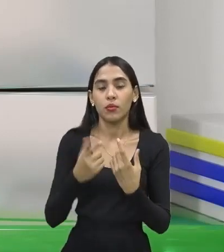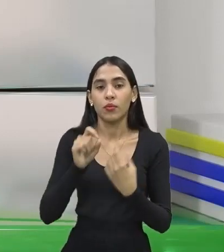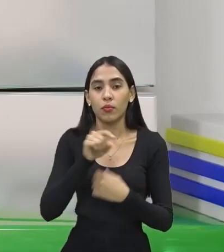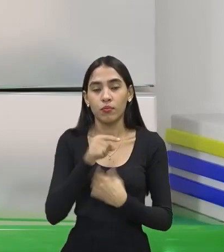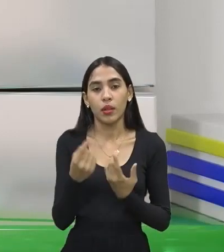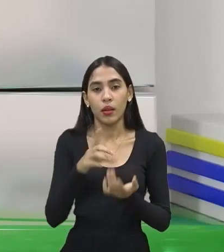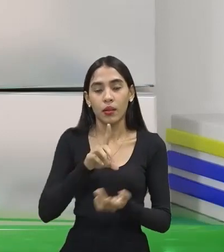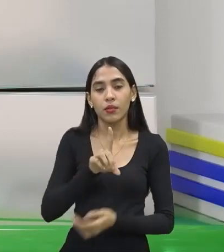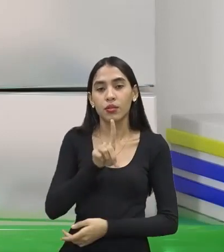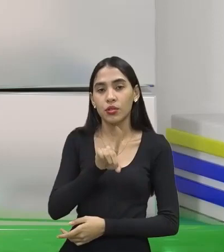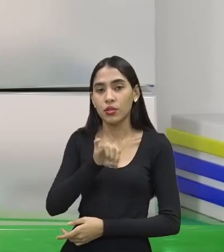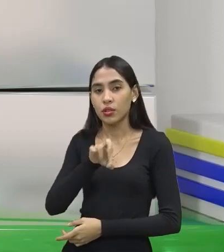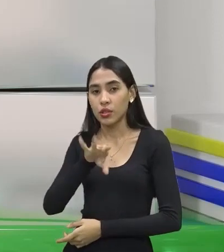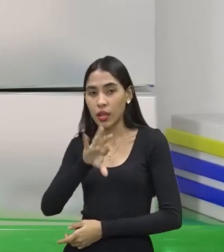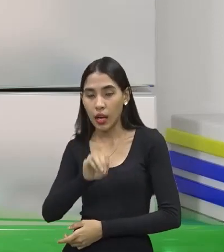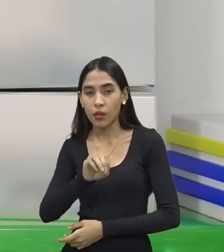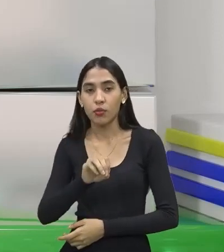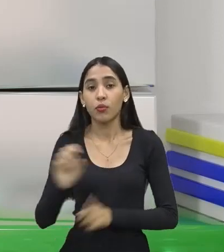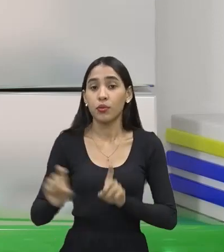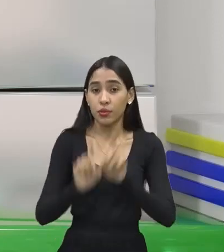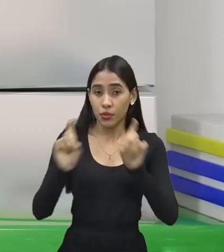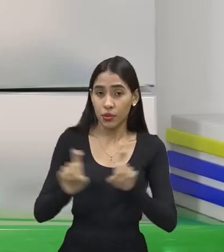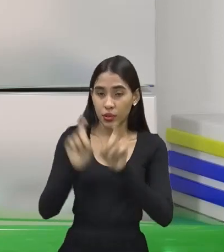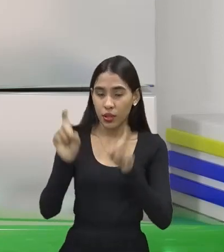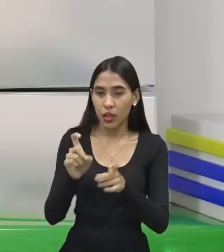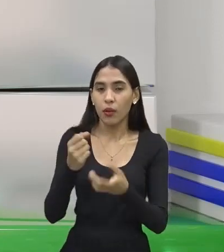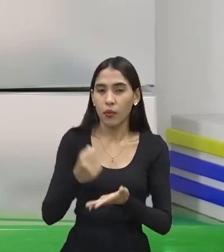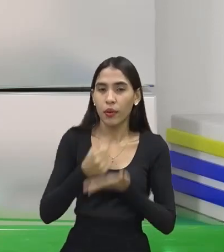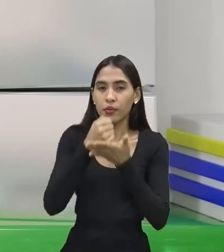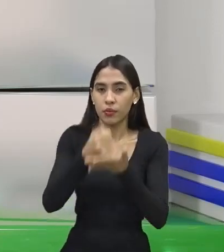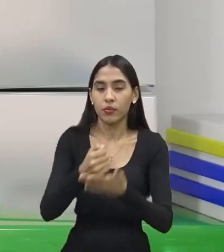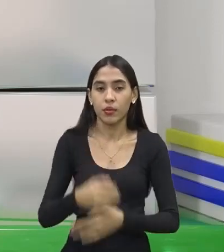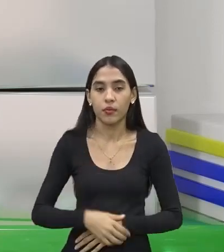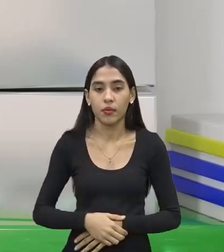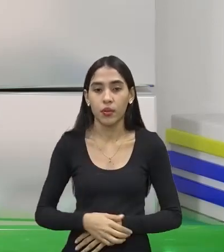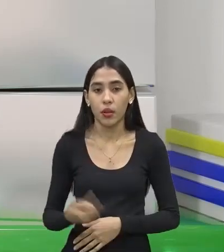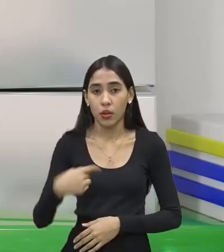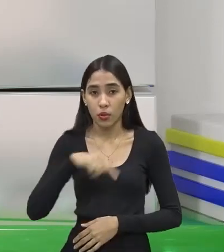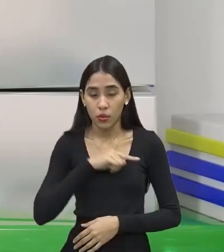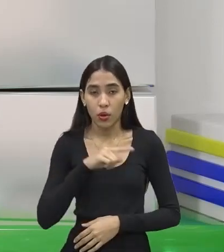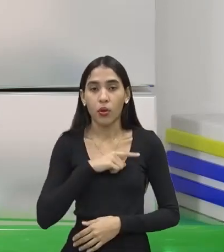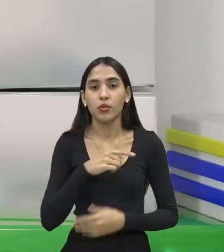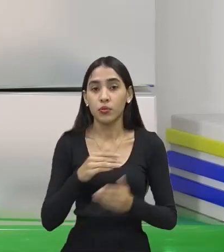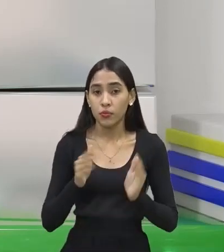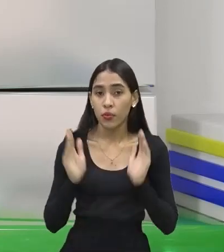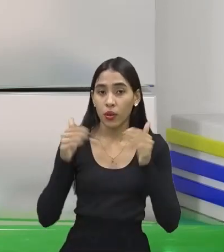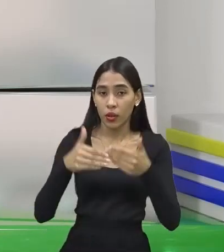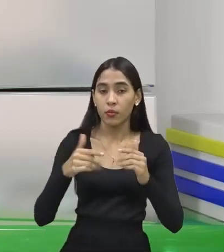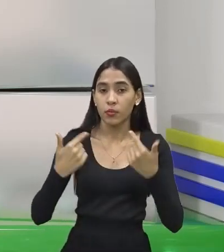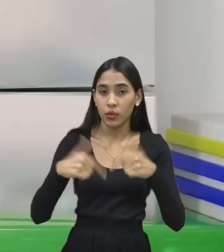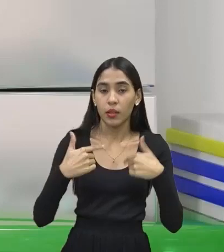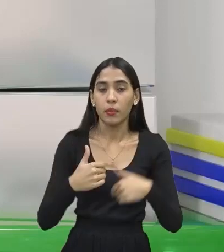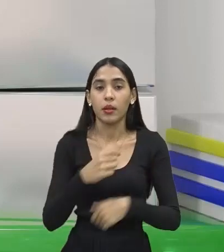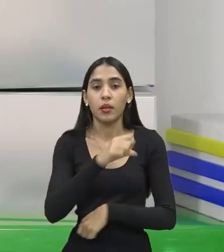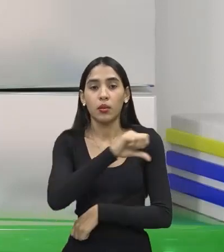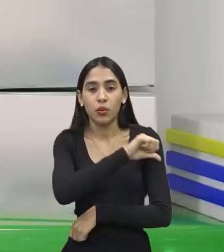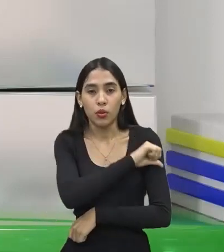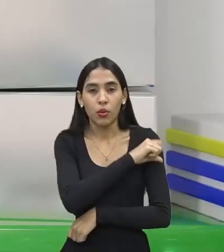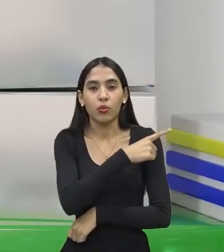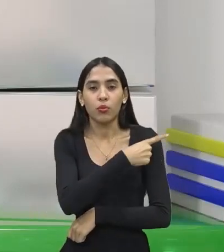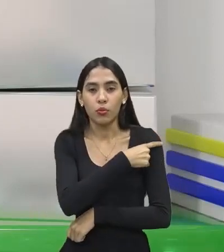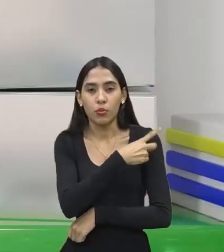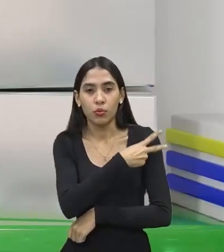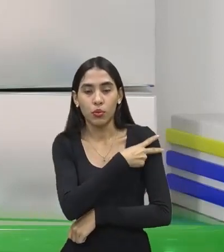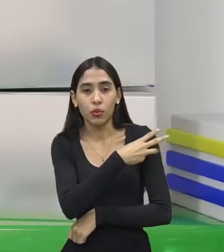diário digital. Então, só para recapitular, trabalhamos cada série com oferta modular, início e fim